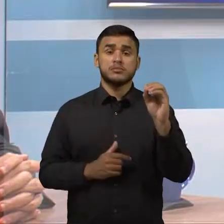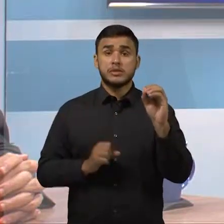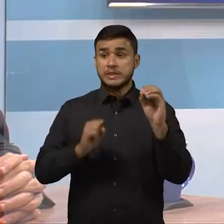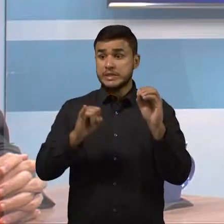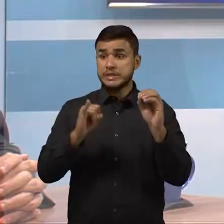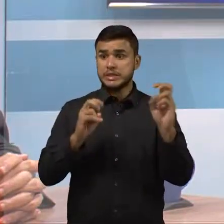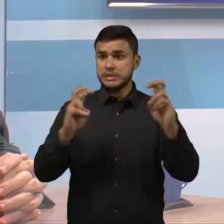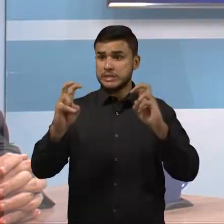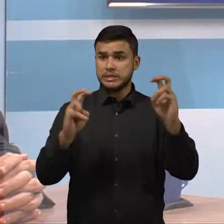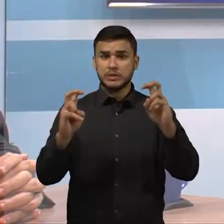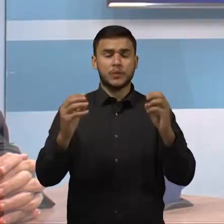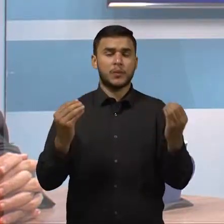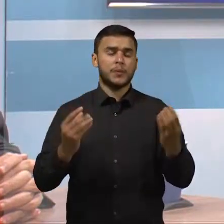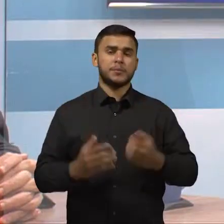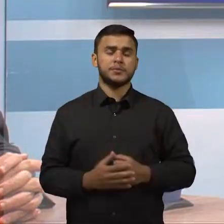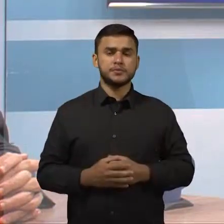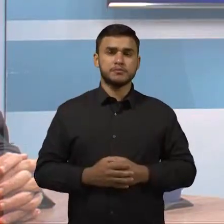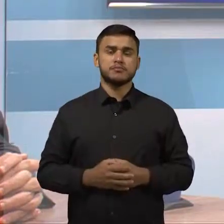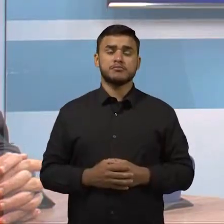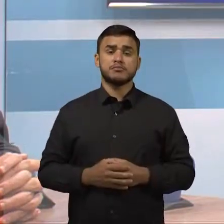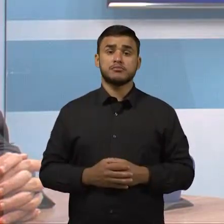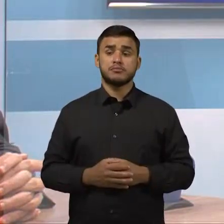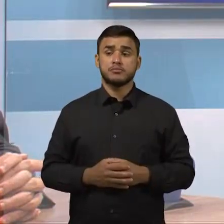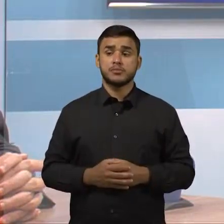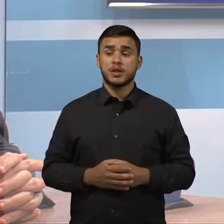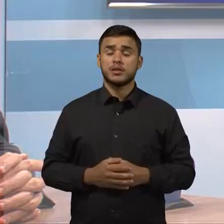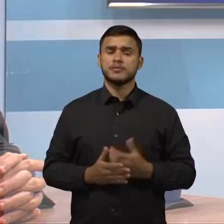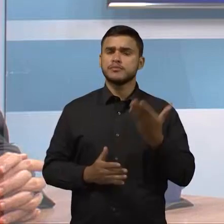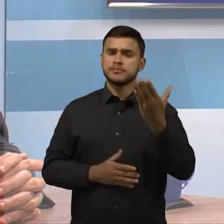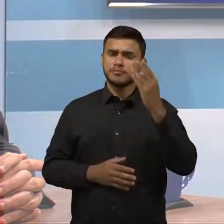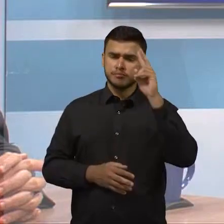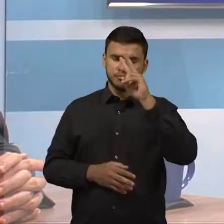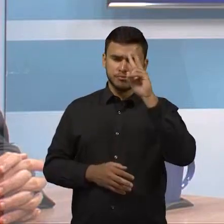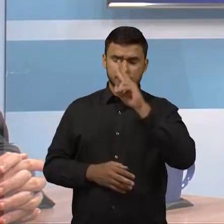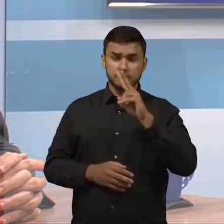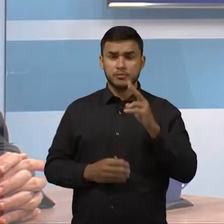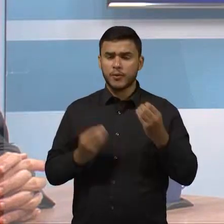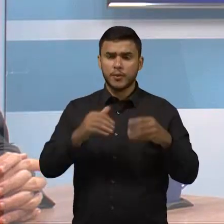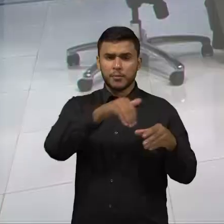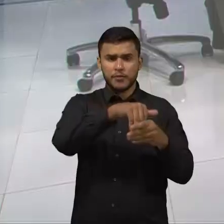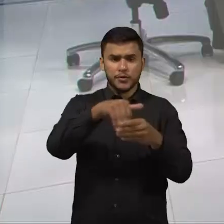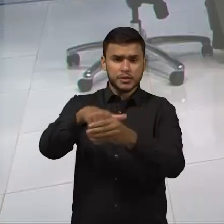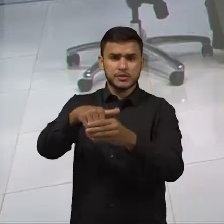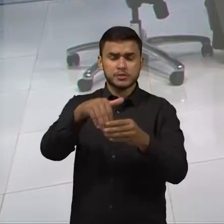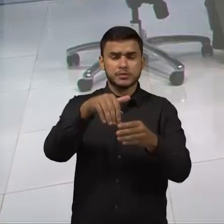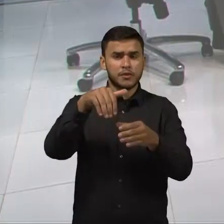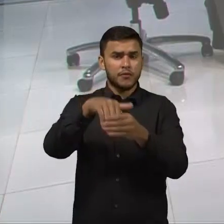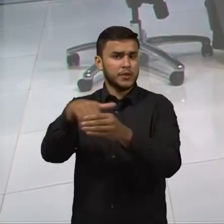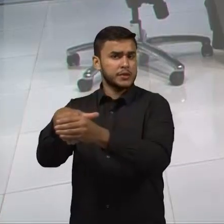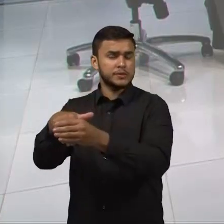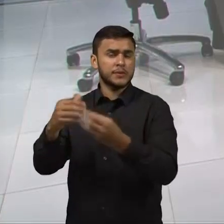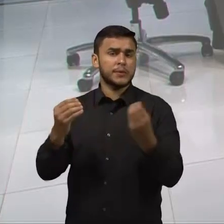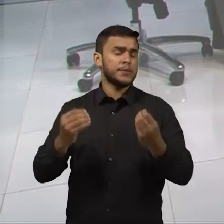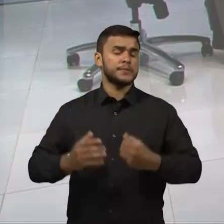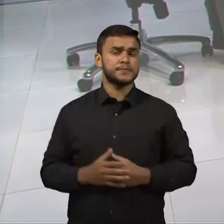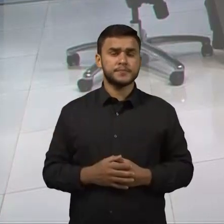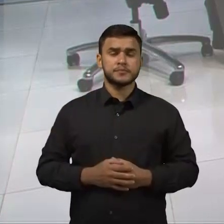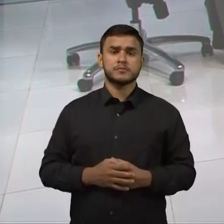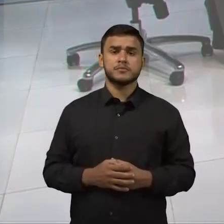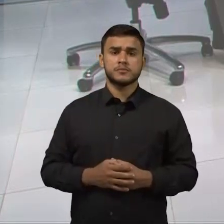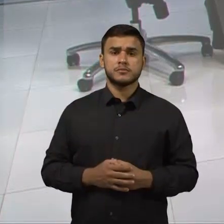houvesse empate. Se sabe por antecipação, me dizia o doutor Hélio Parente ainda há pouco, que nesse caso